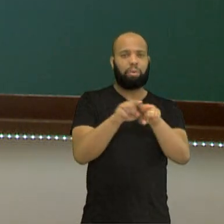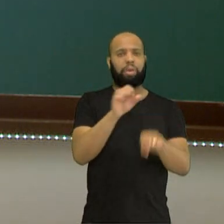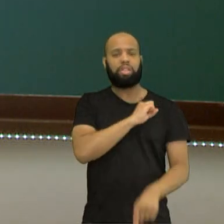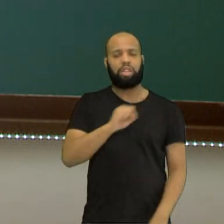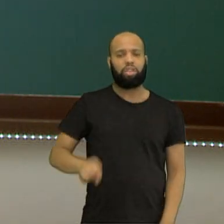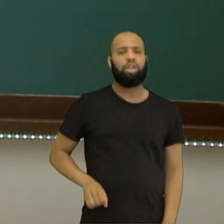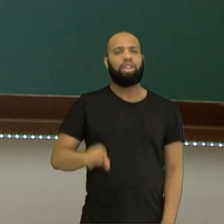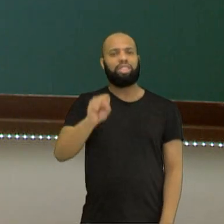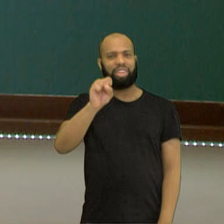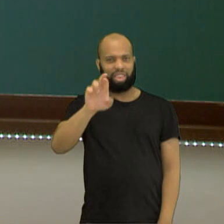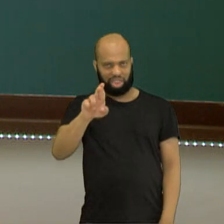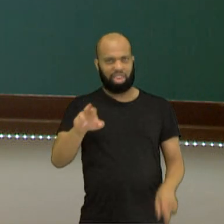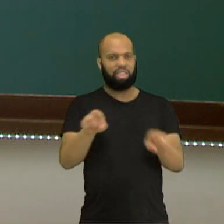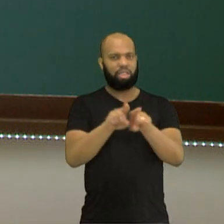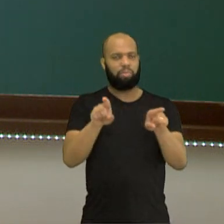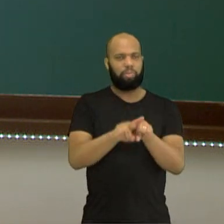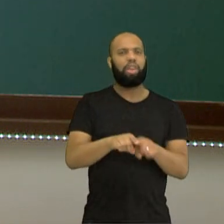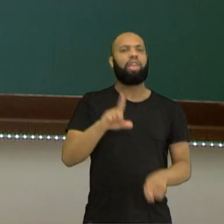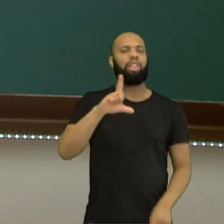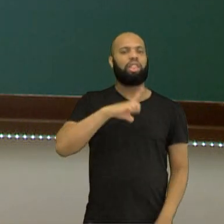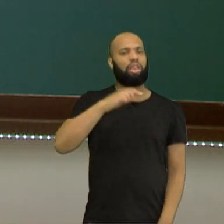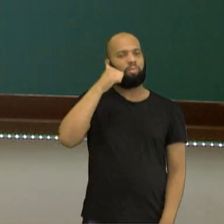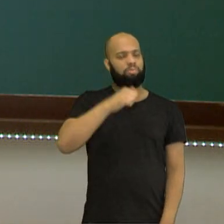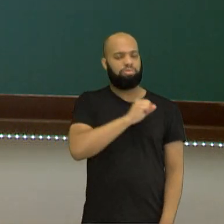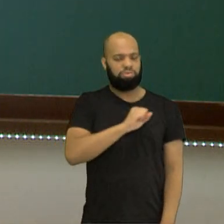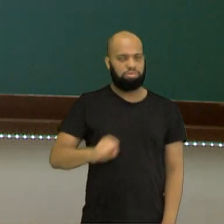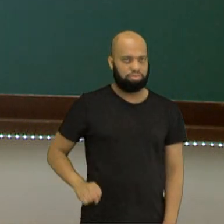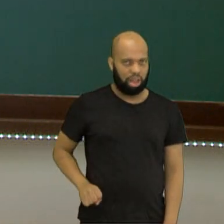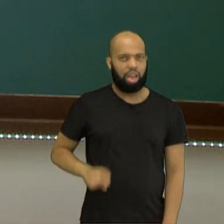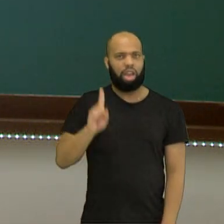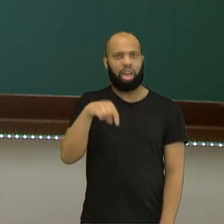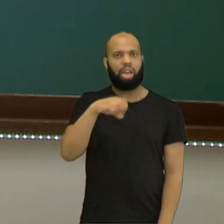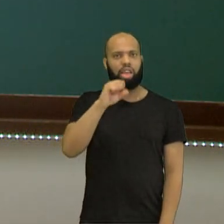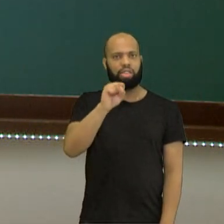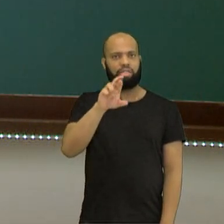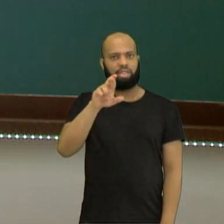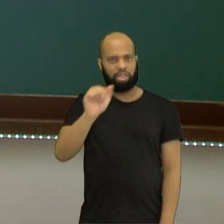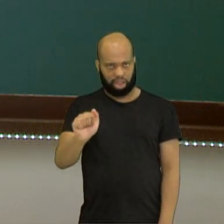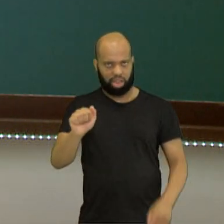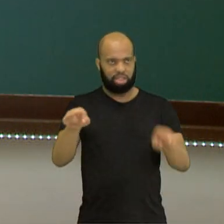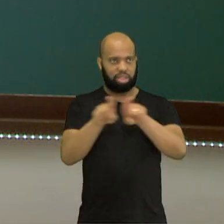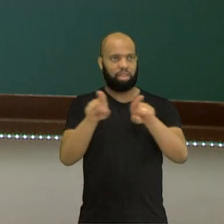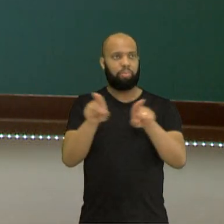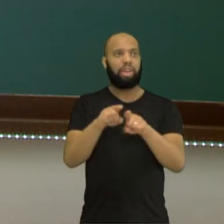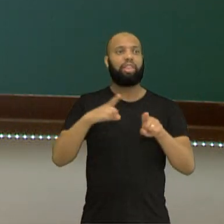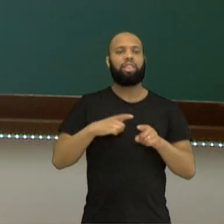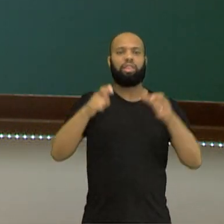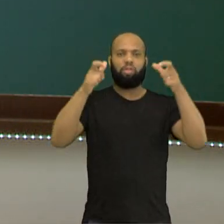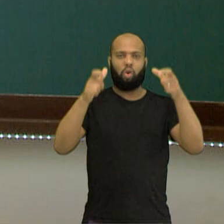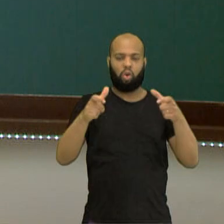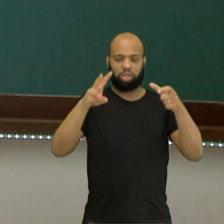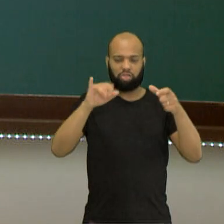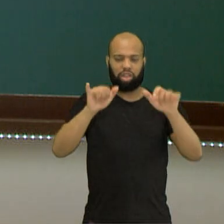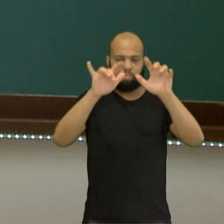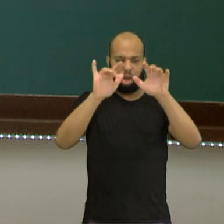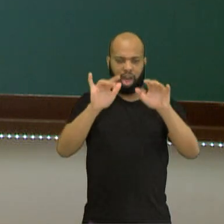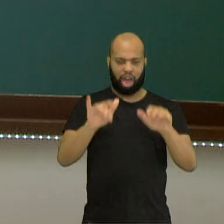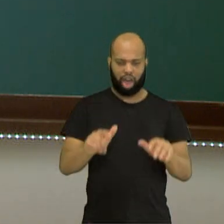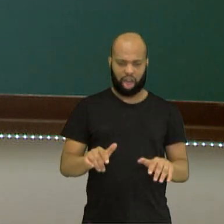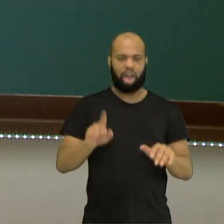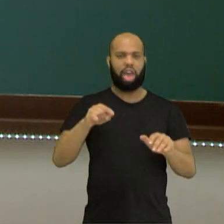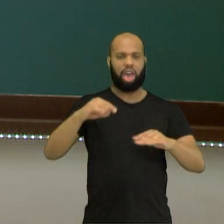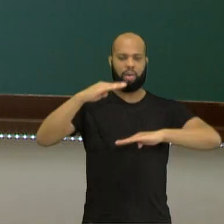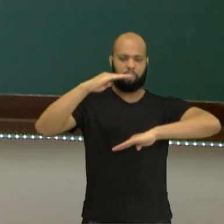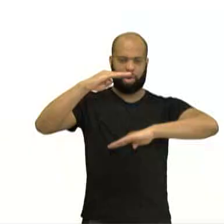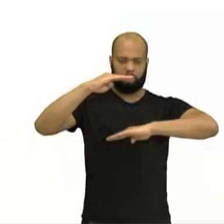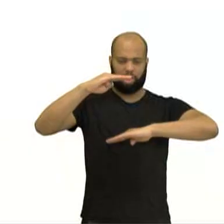senhor, senhora. Temos o corpo do texto, que é a carta propriamente dita, ali onde vai ser debatido o